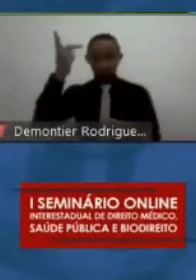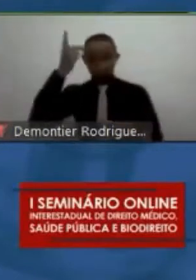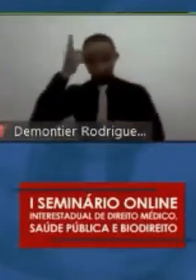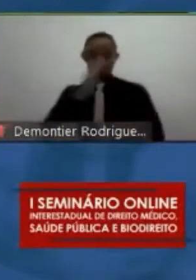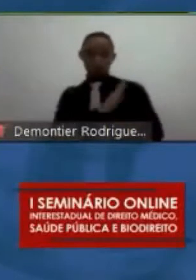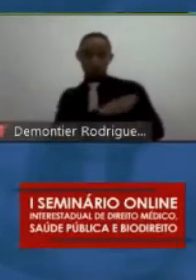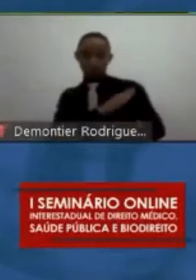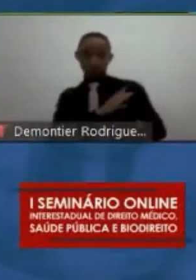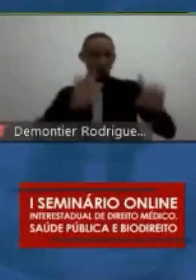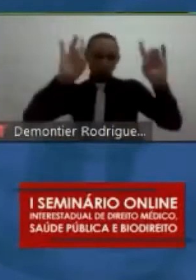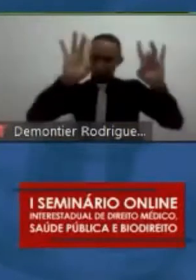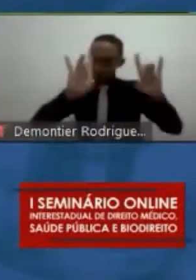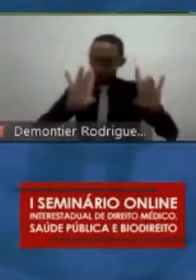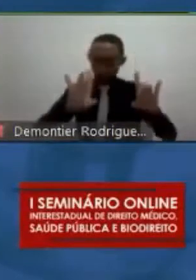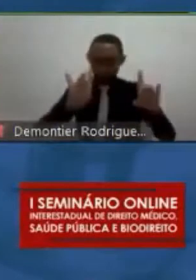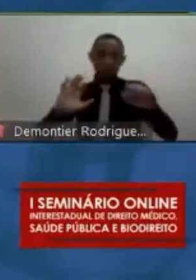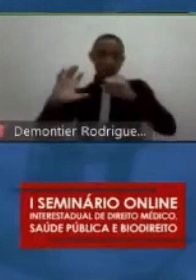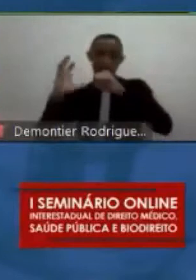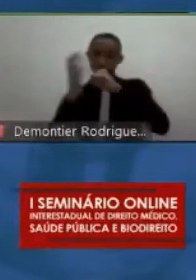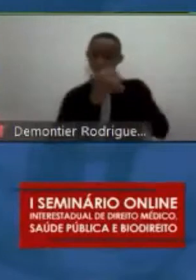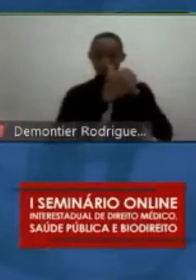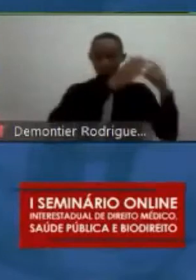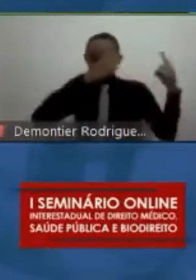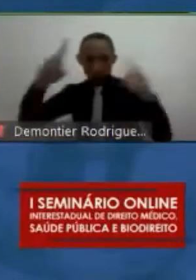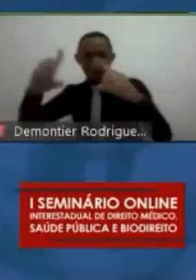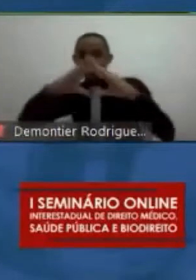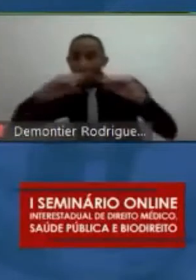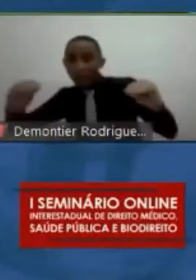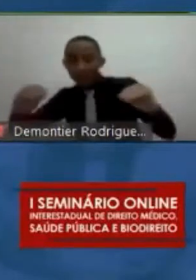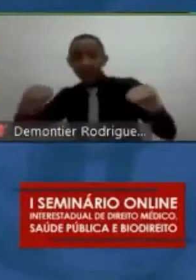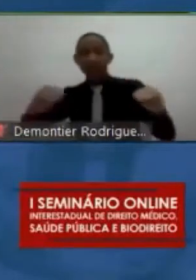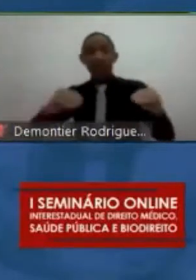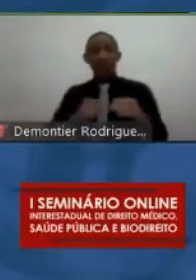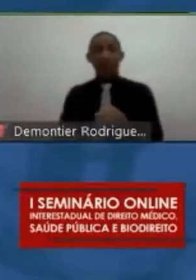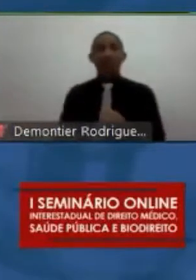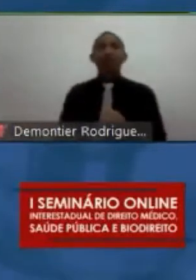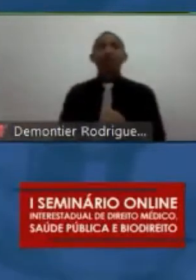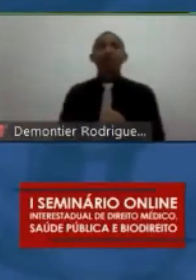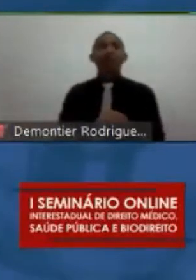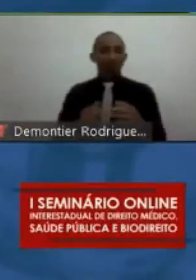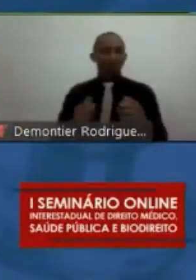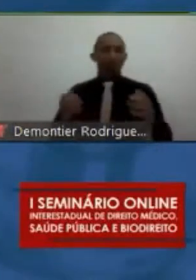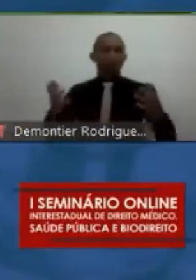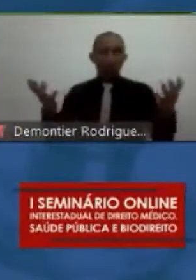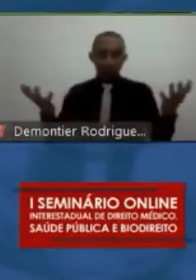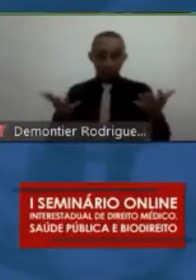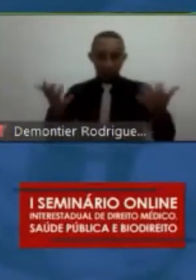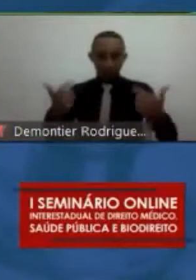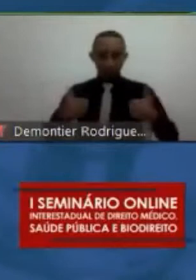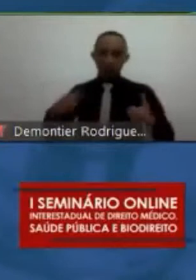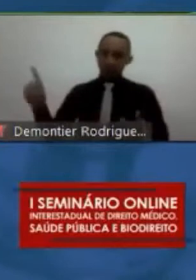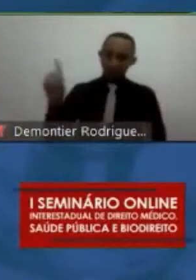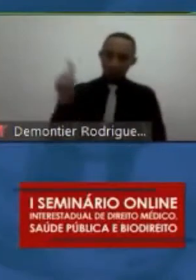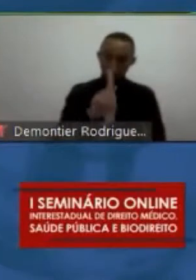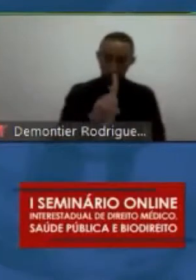um dos epicentros no combate ao Covid na atual situação. Então, isso me traz a oportunidade de